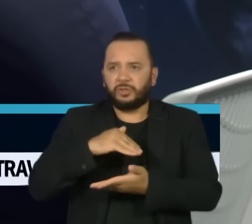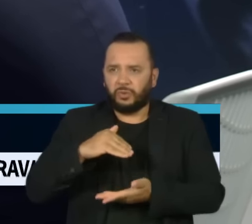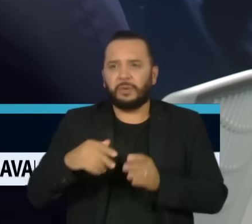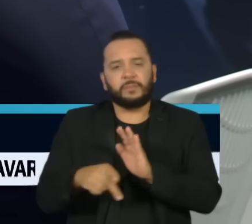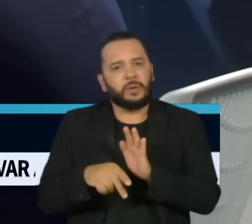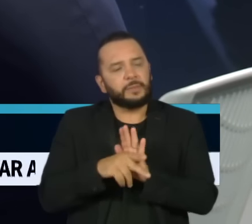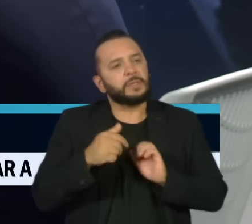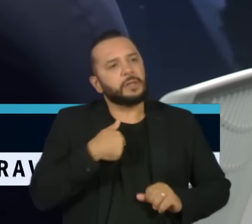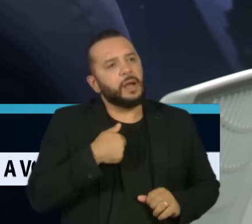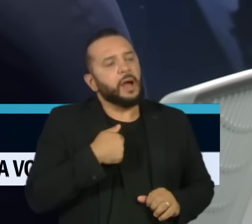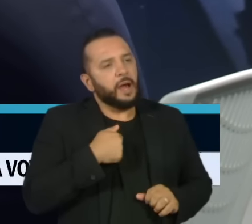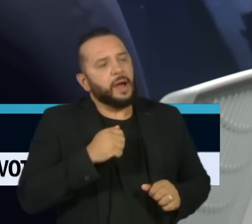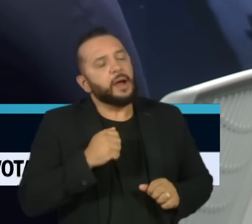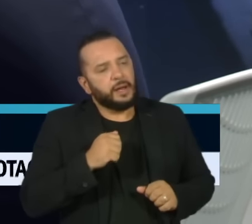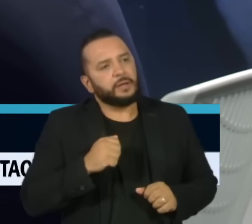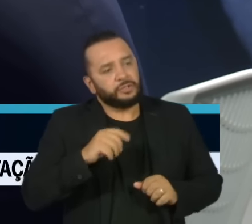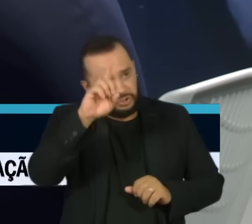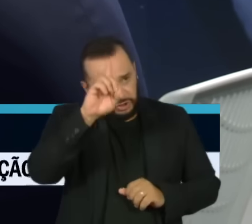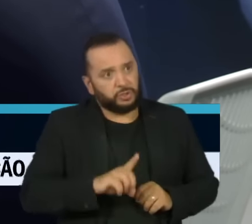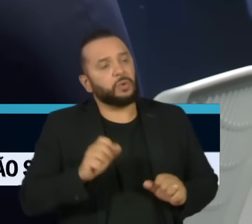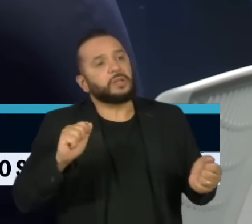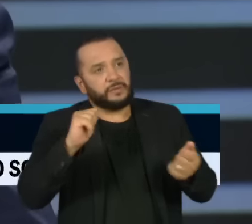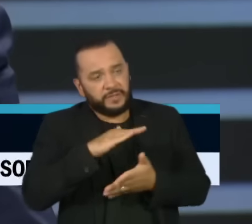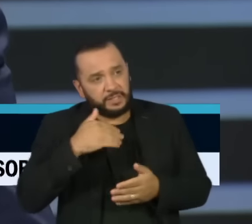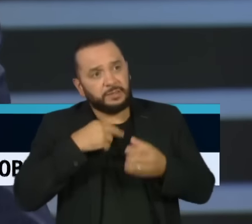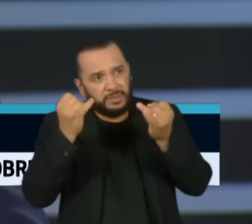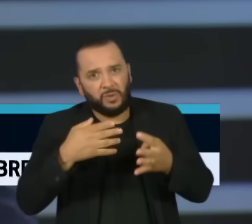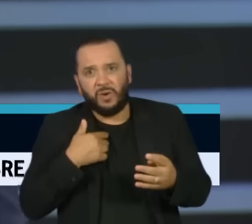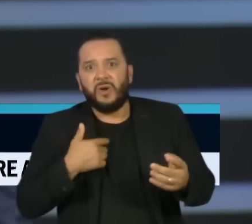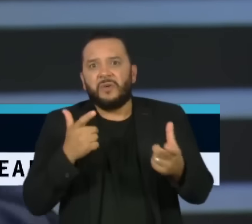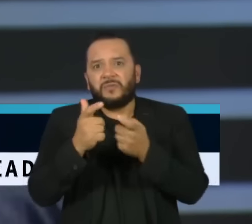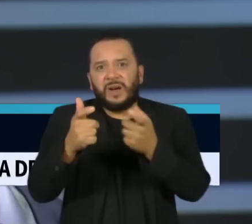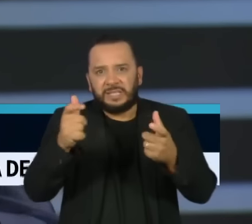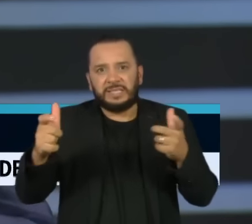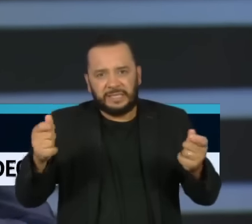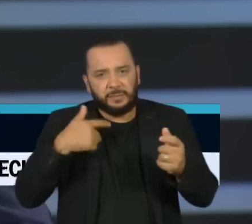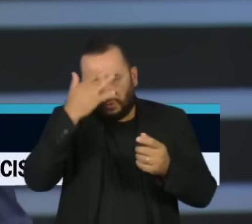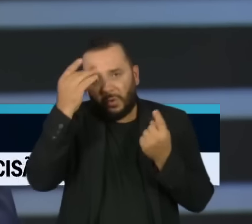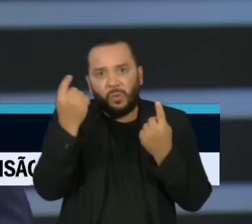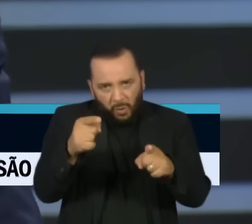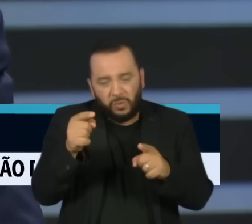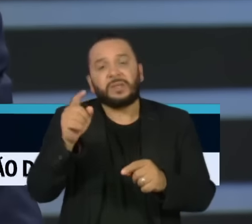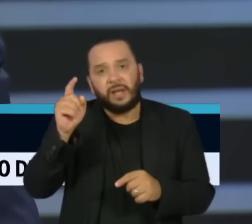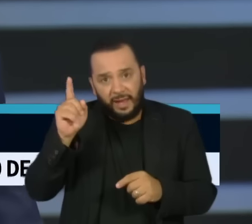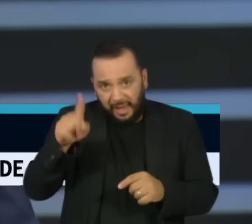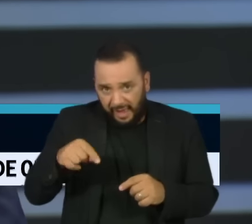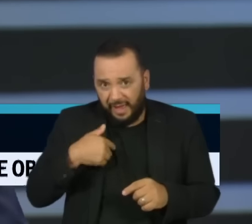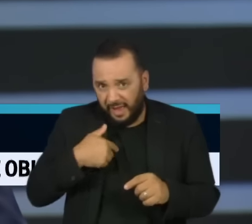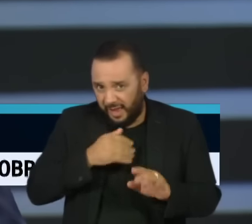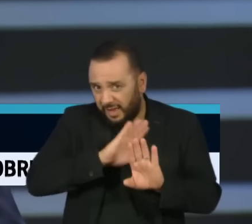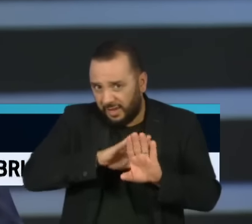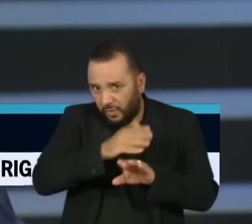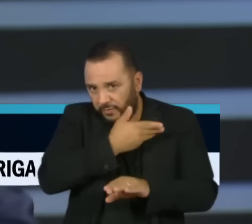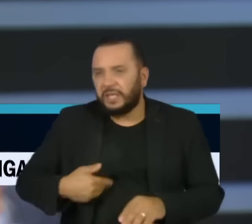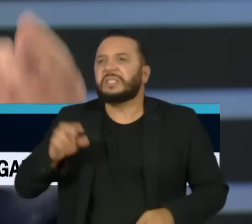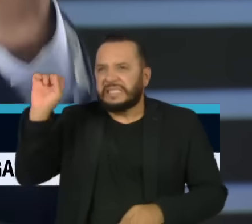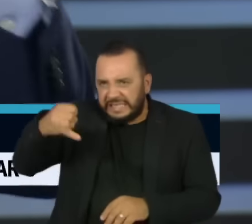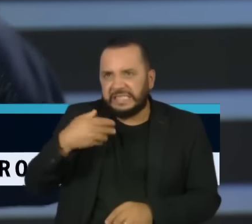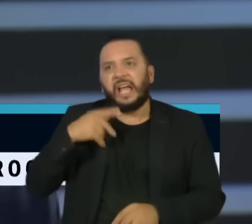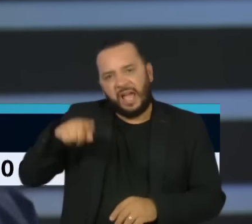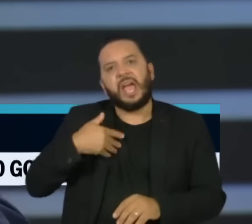violência antivacina e está num viés crescente. Se referia ao governo? Certamente. E a todo o gabinete do ódio que é sediado no Palácio do Planalto,